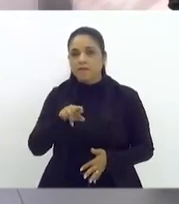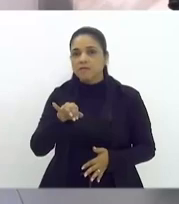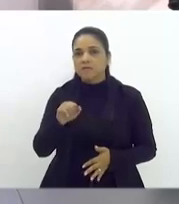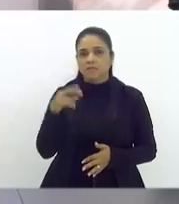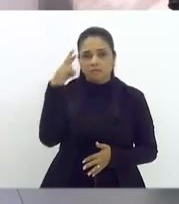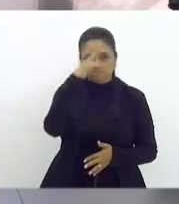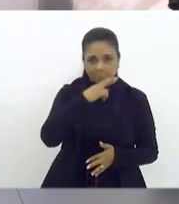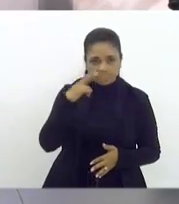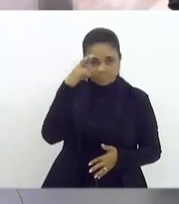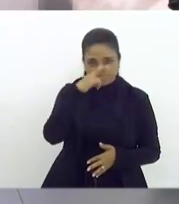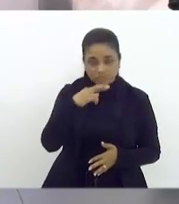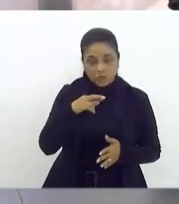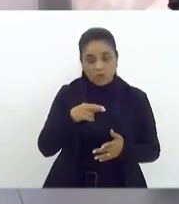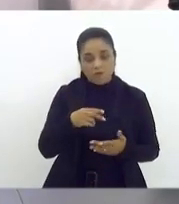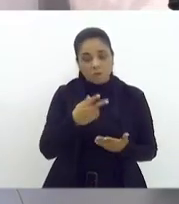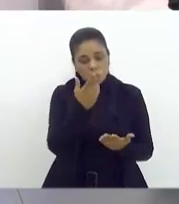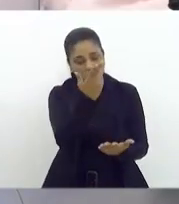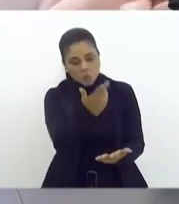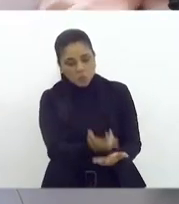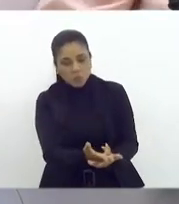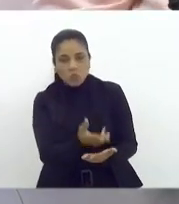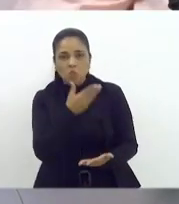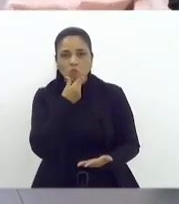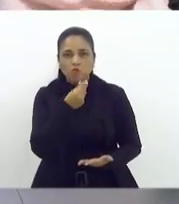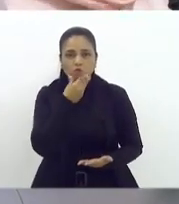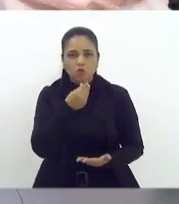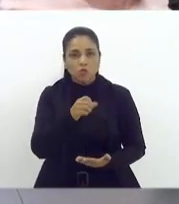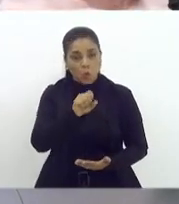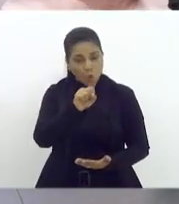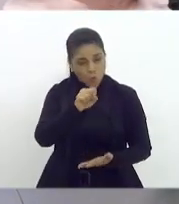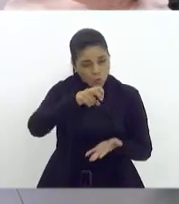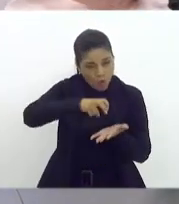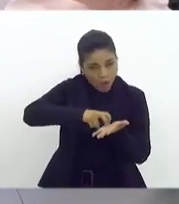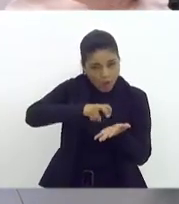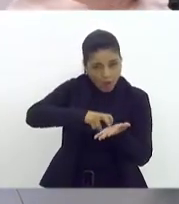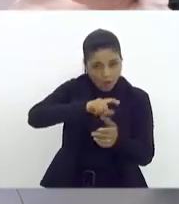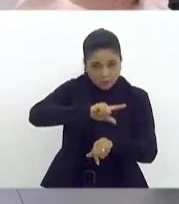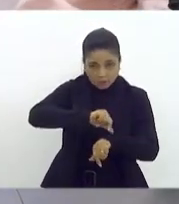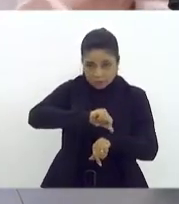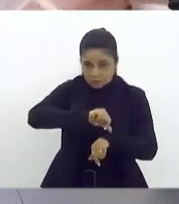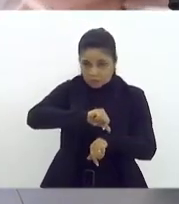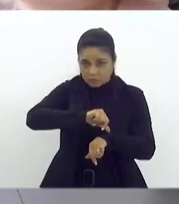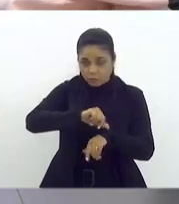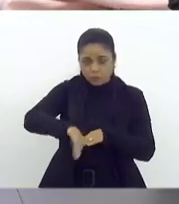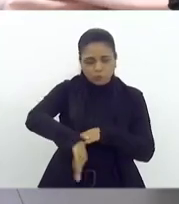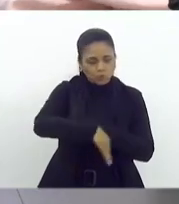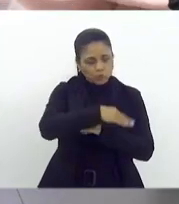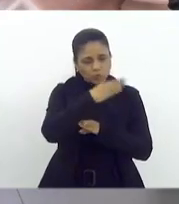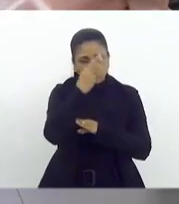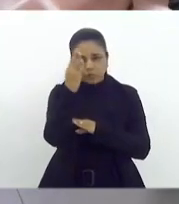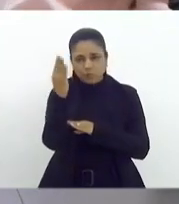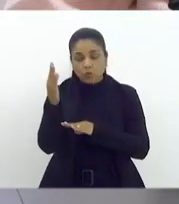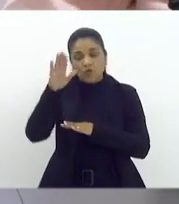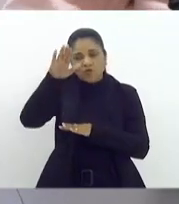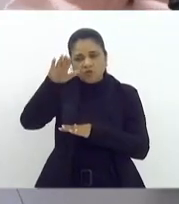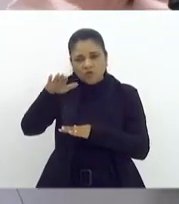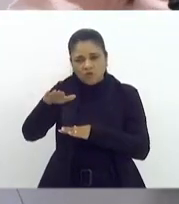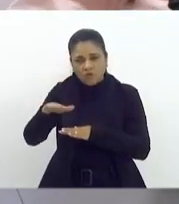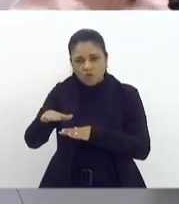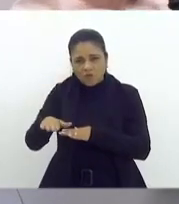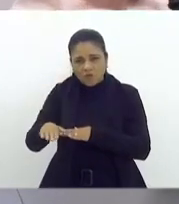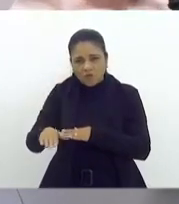lá ficou o corpo da criança isso aconteceu 8 horas da manhã ficou o dia inteiro só no final da tarde